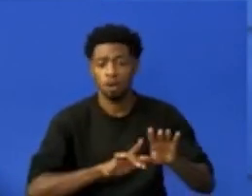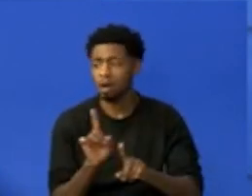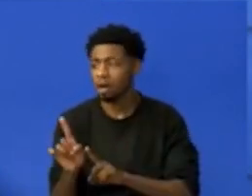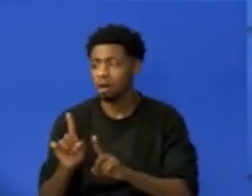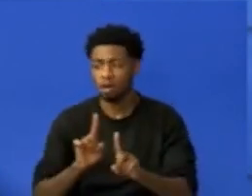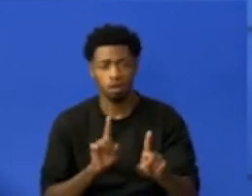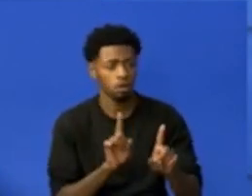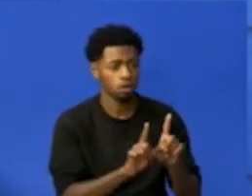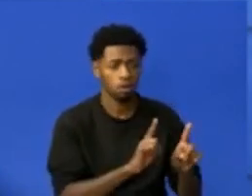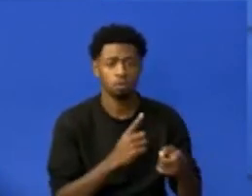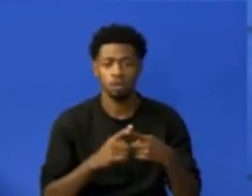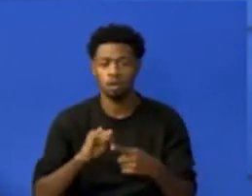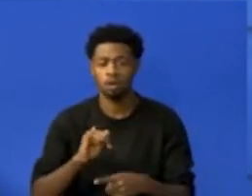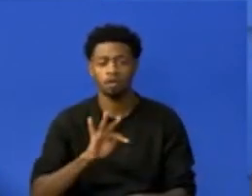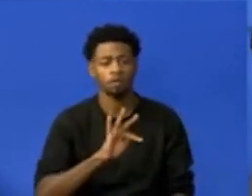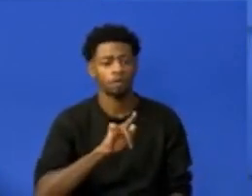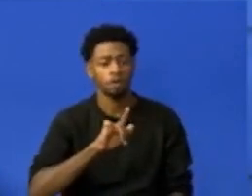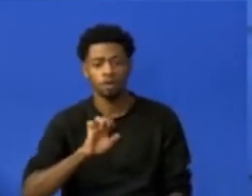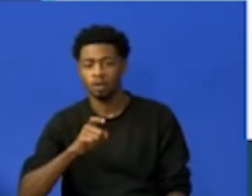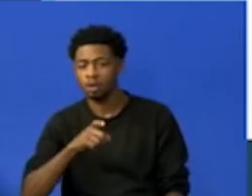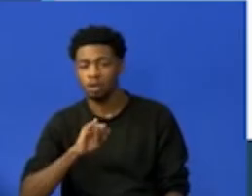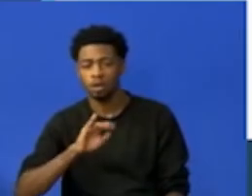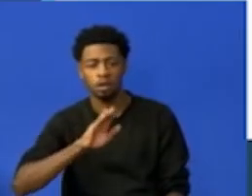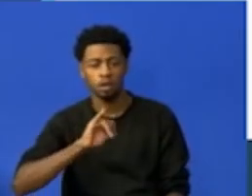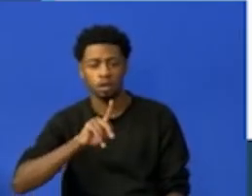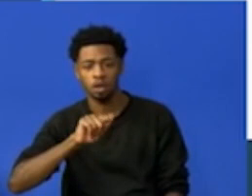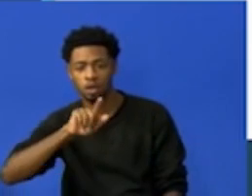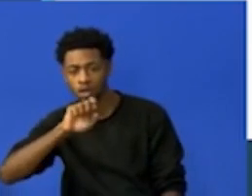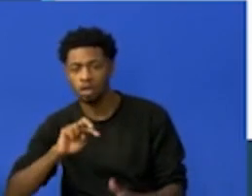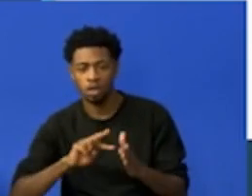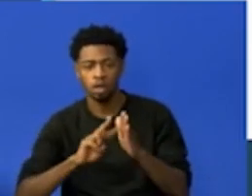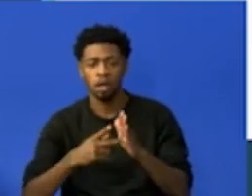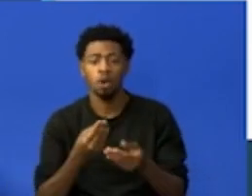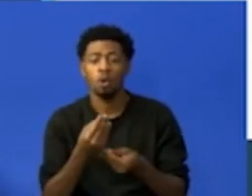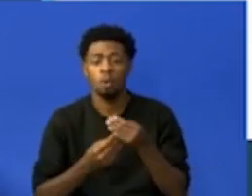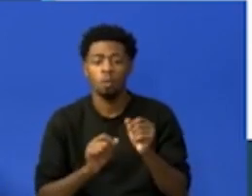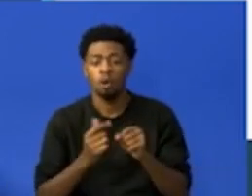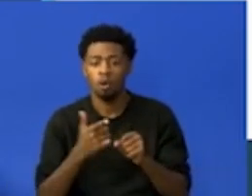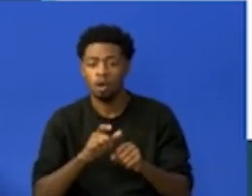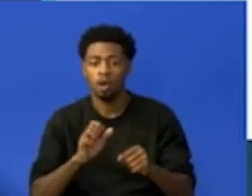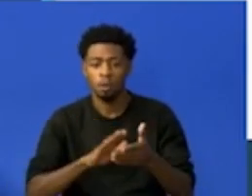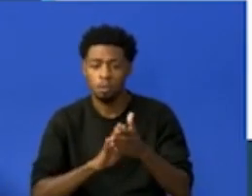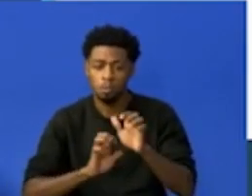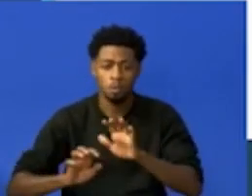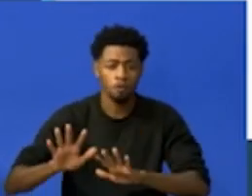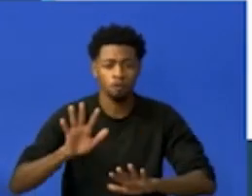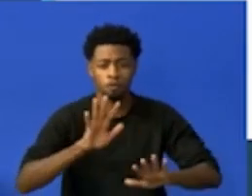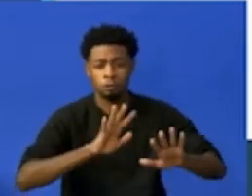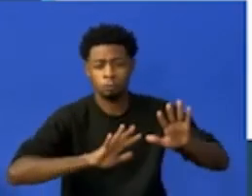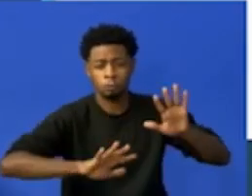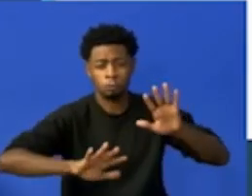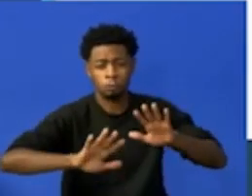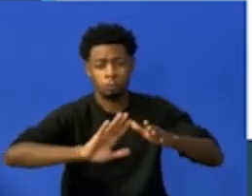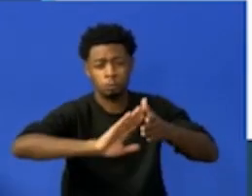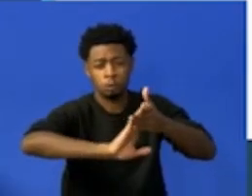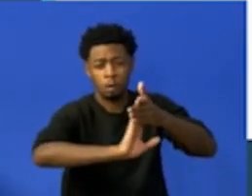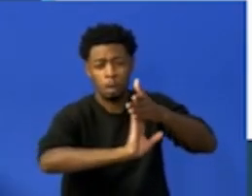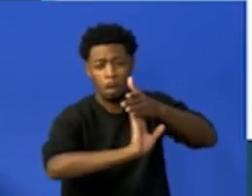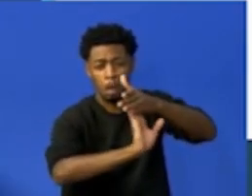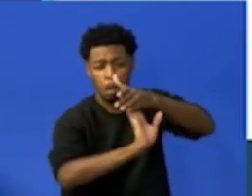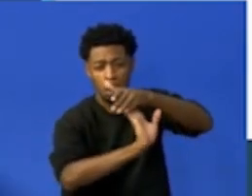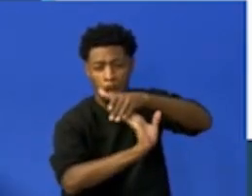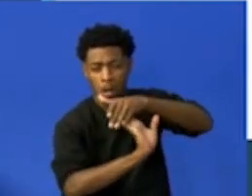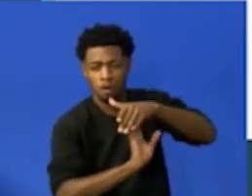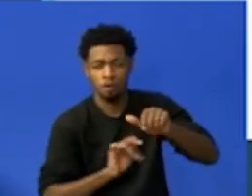deslocar. Então, a flexibilidade, ela vai trabalhar com a amplitude máxima de movimento que uma articulação pode